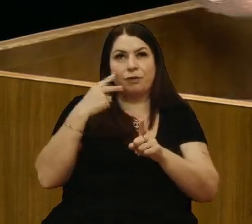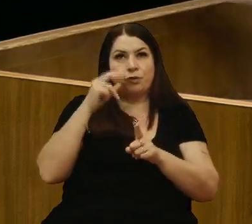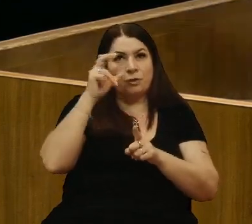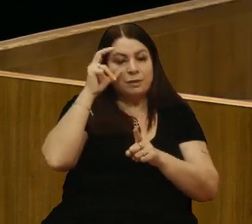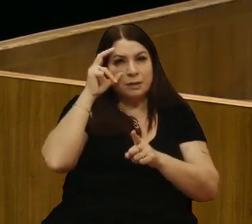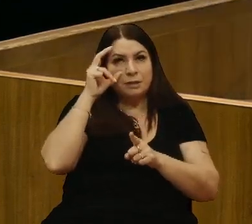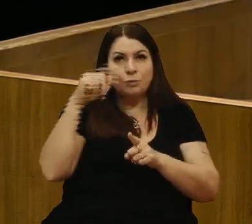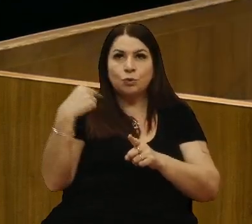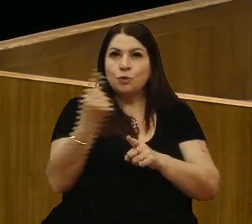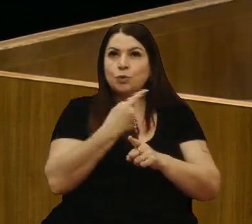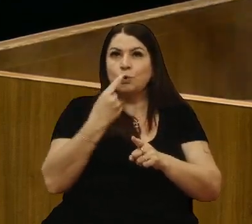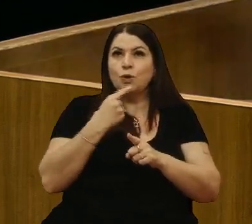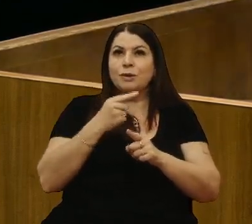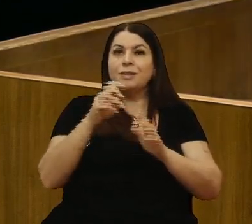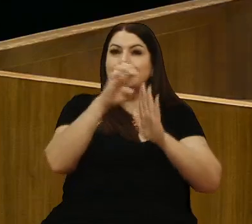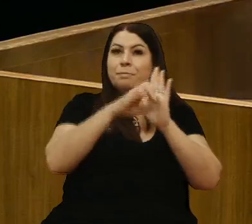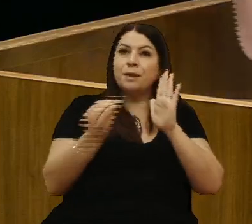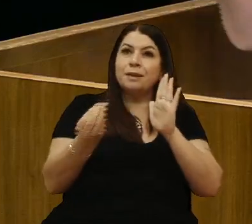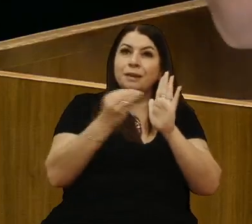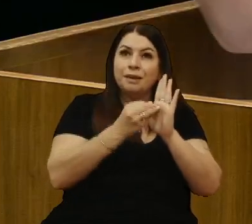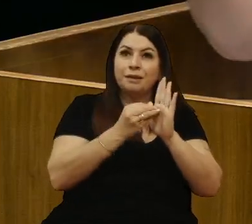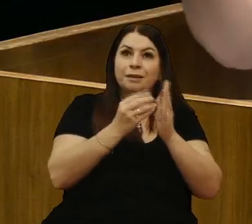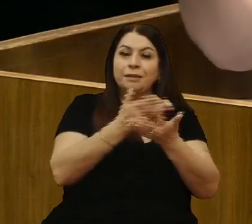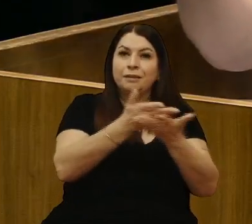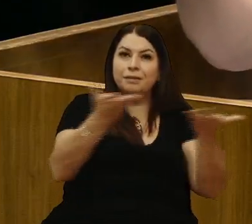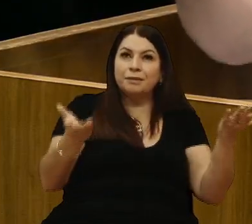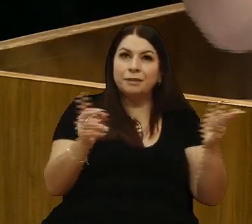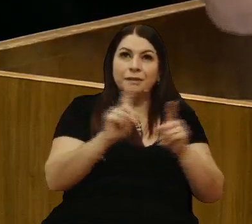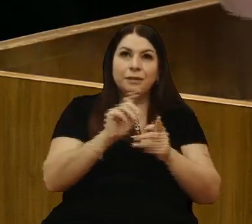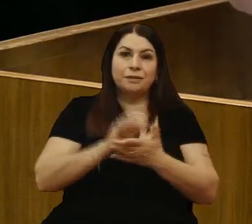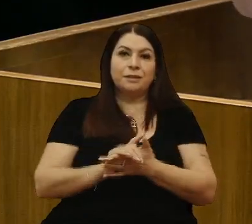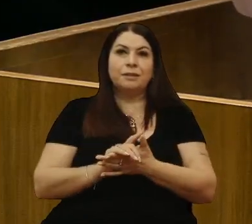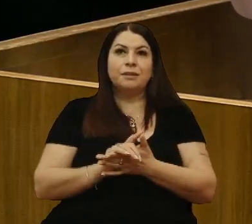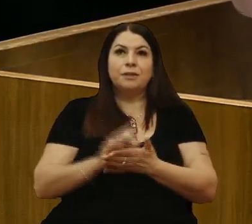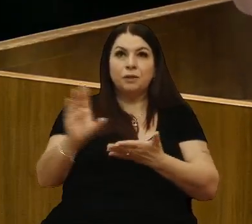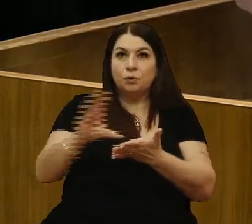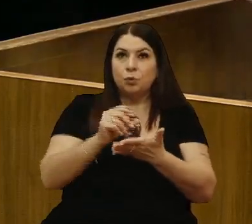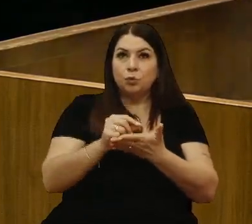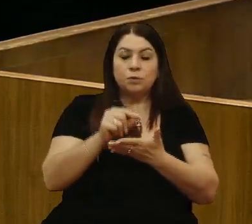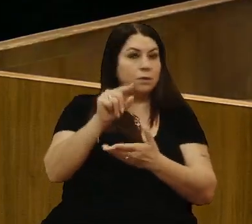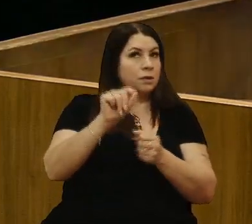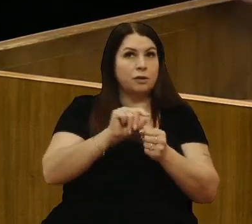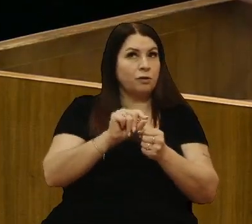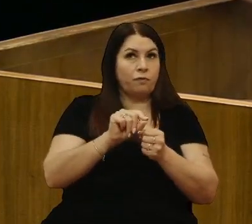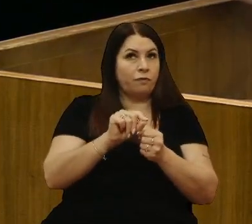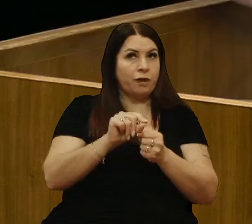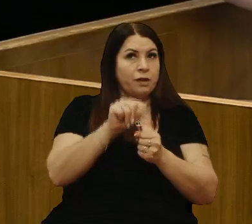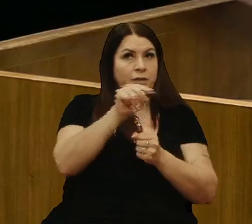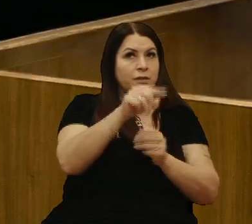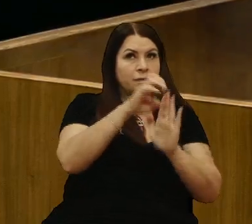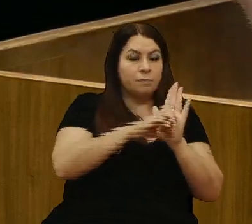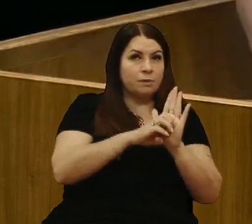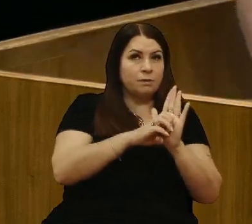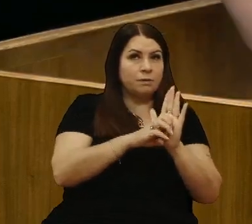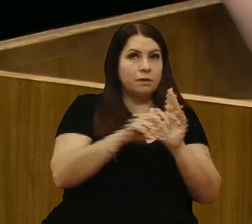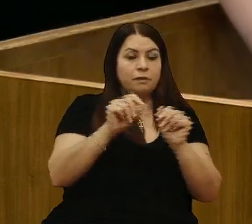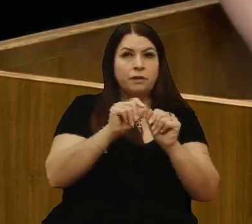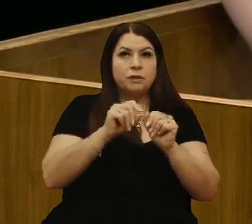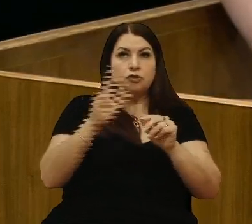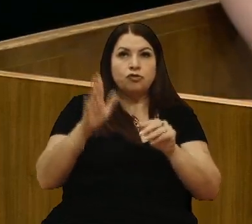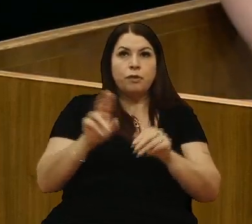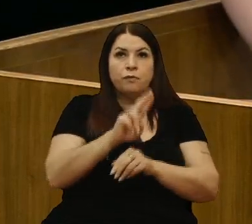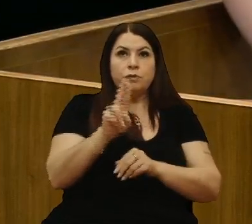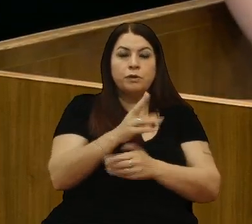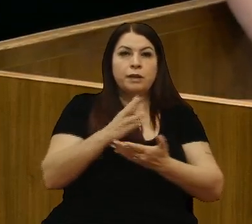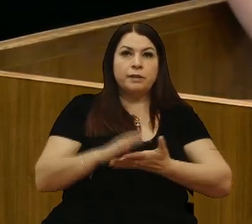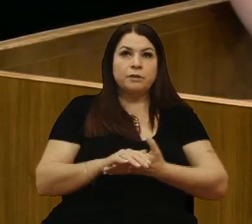as nossas emendas. A gente disponibiliza emendas, o recurso não faz para emenda, mas ele já foi